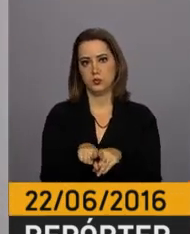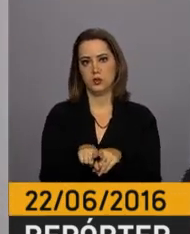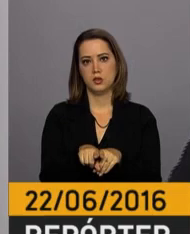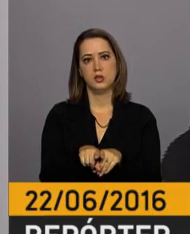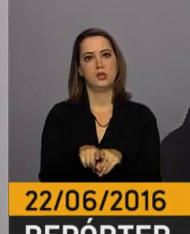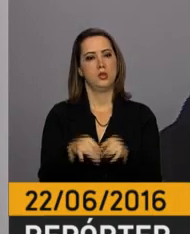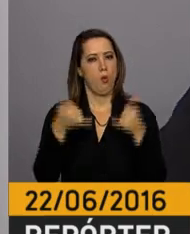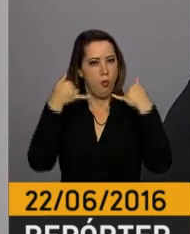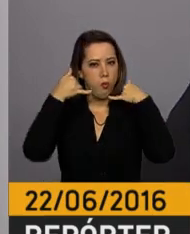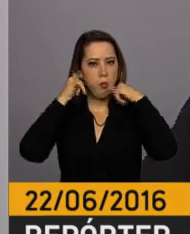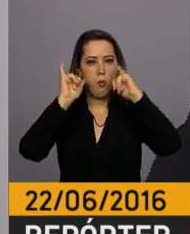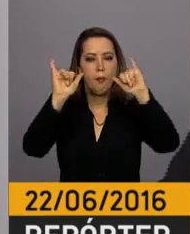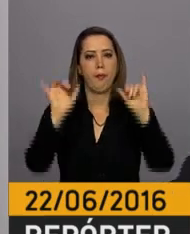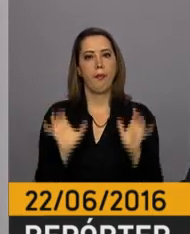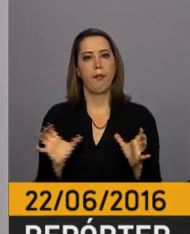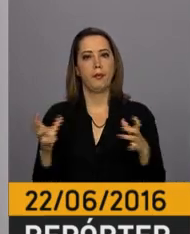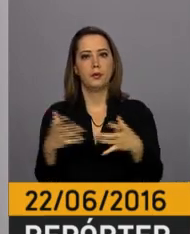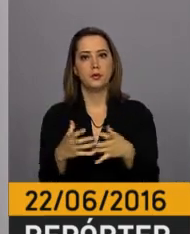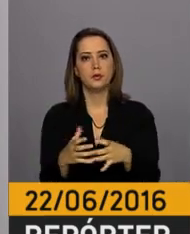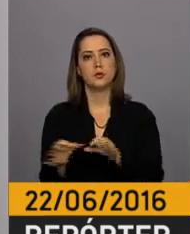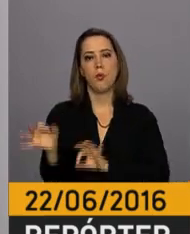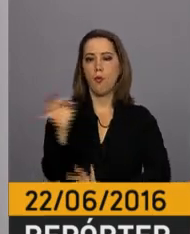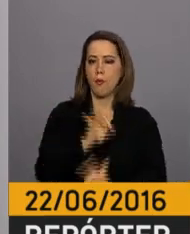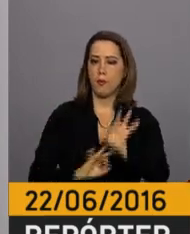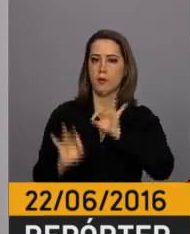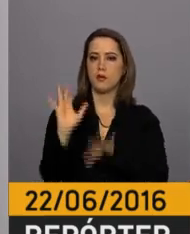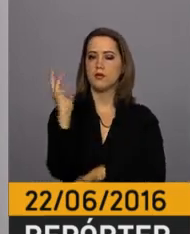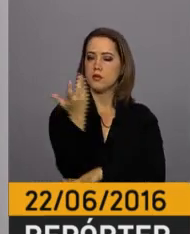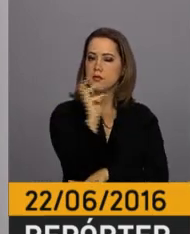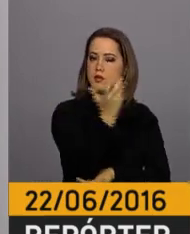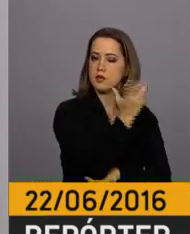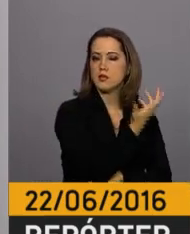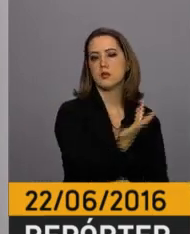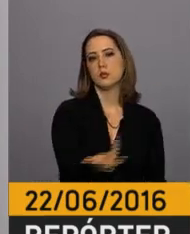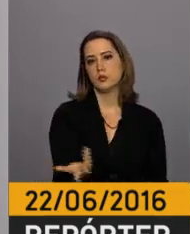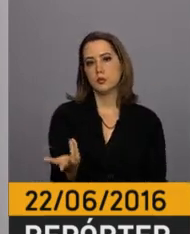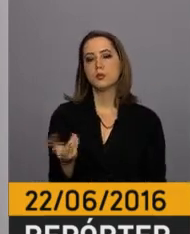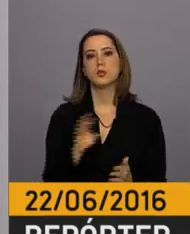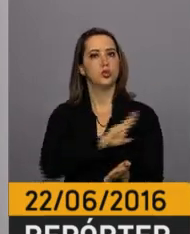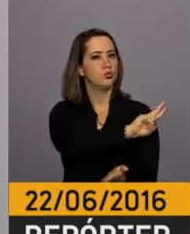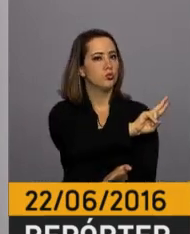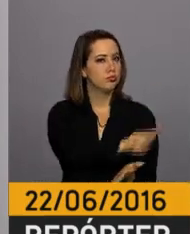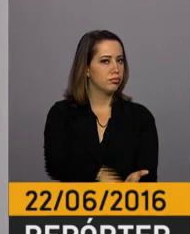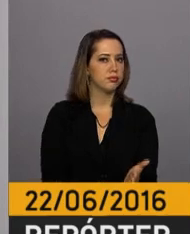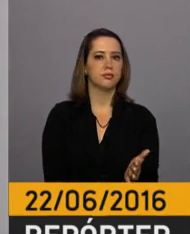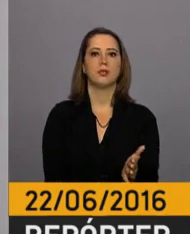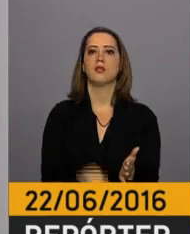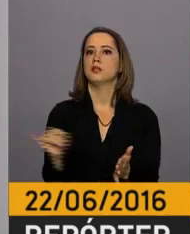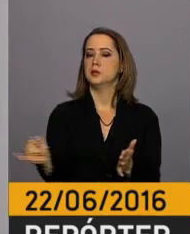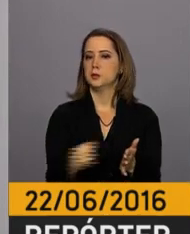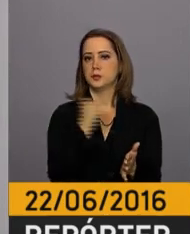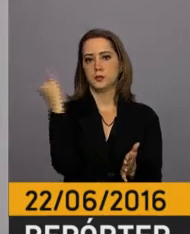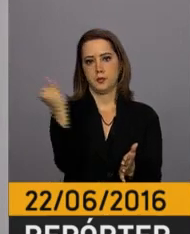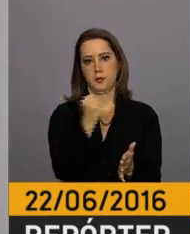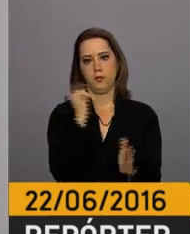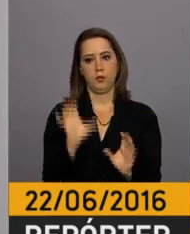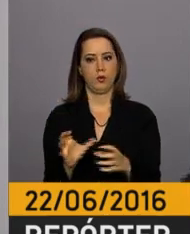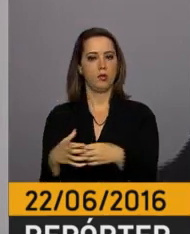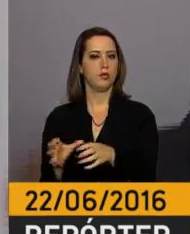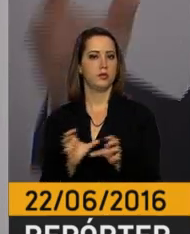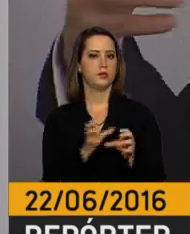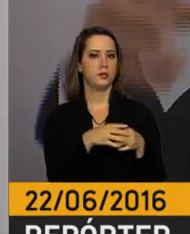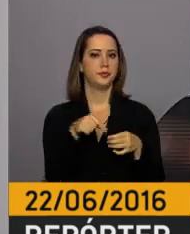agropecuária conservação ambiental e só para citar alguns entre os mais importantes as mais importantes